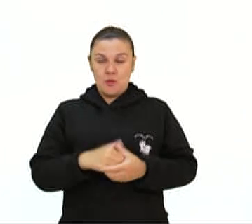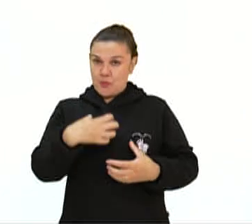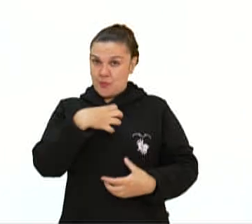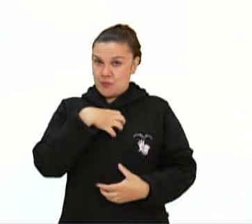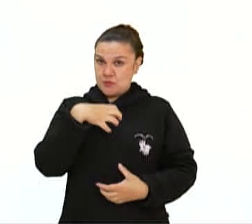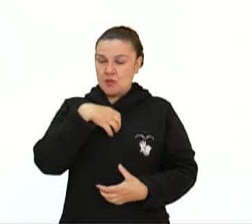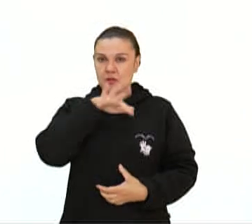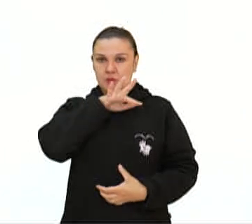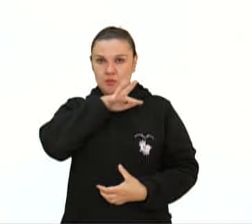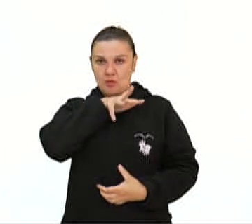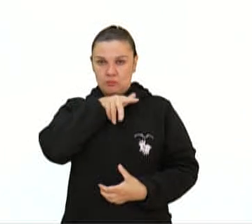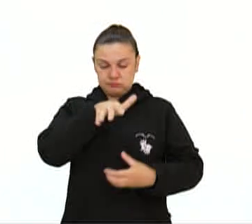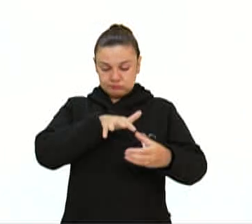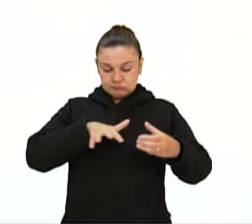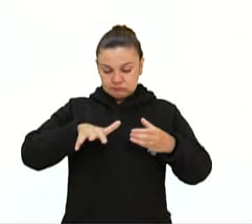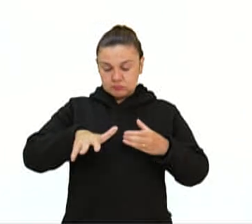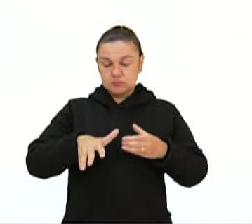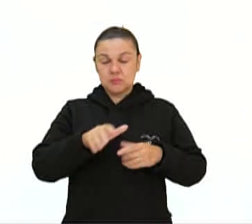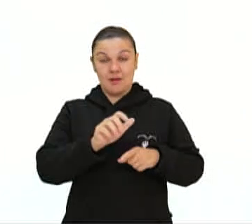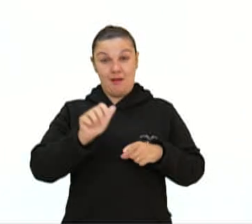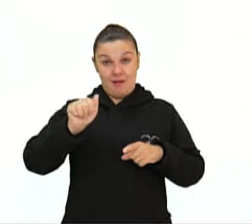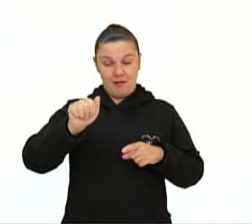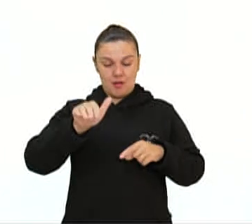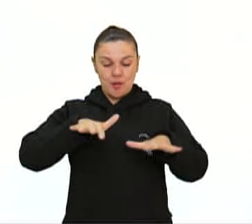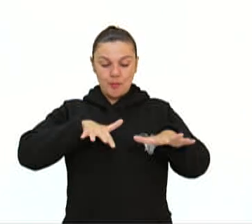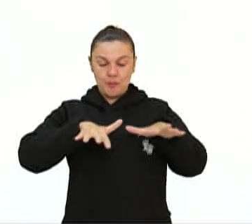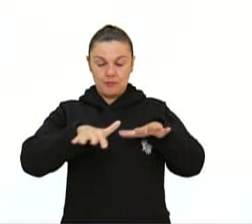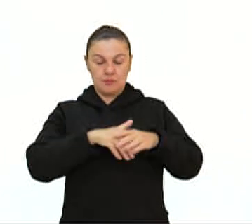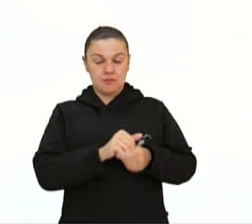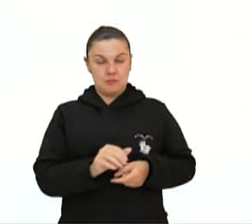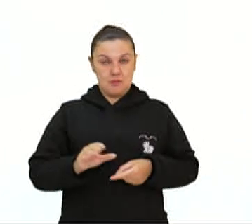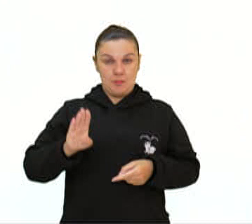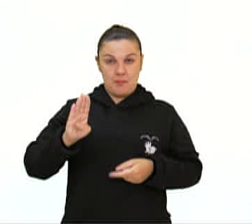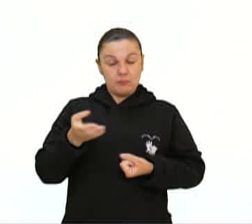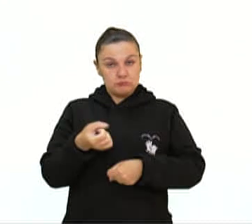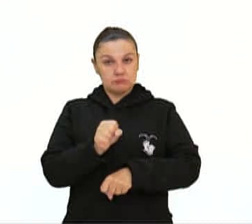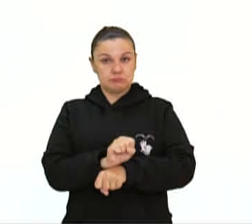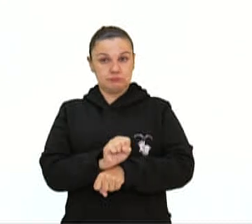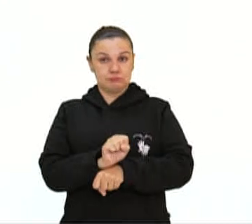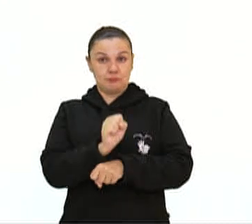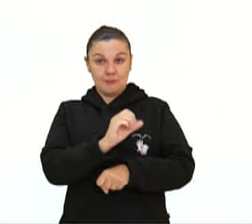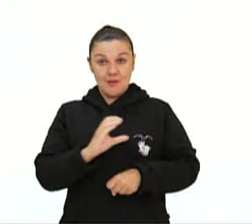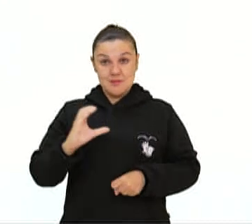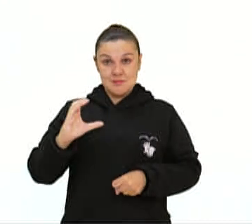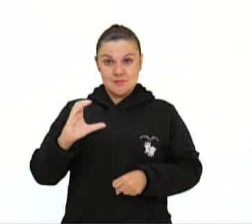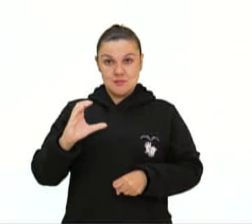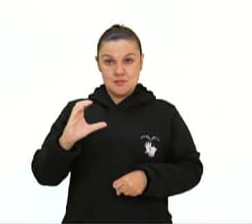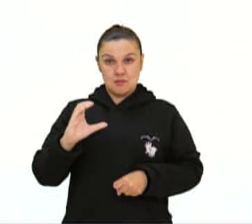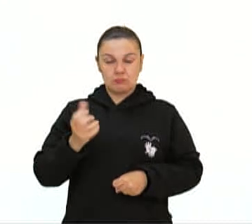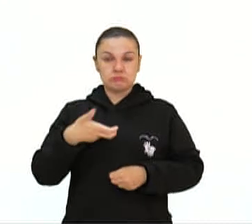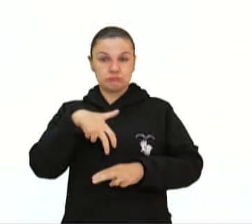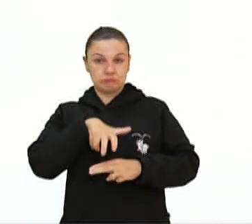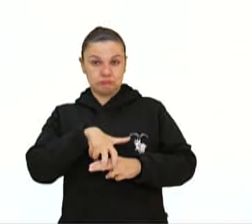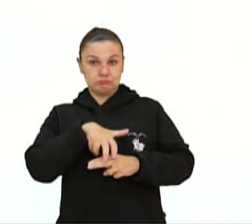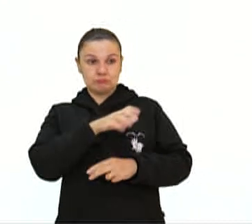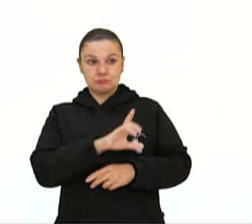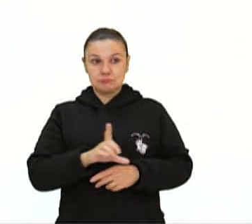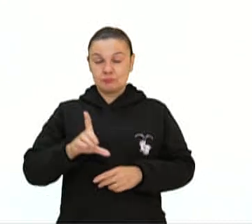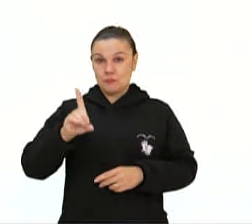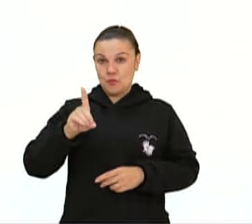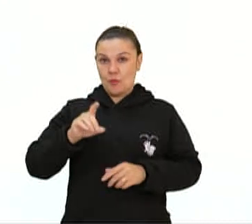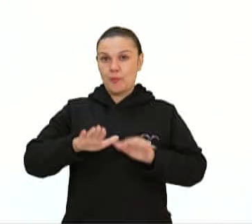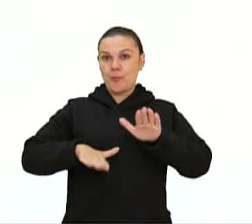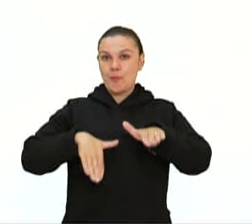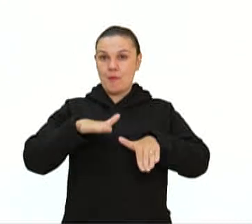meio ambiente chama-se alternativa A, movimentação, alternativa B, inércia, alternativa C, acomodação ou alternativa